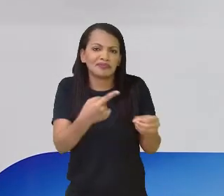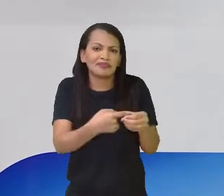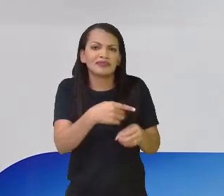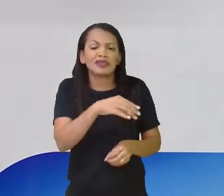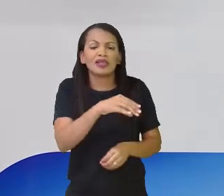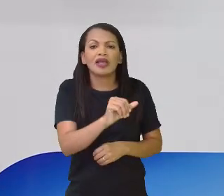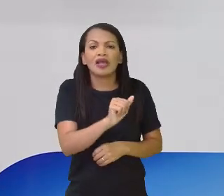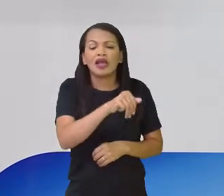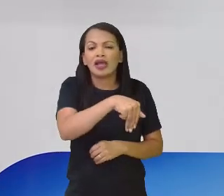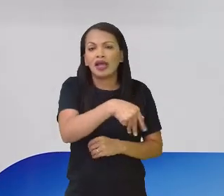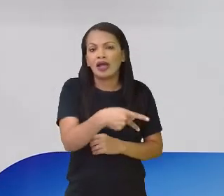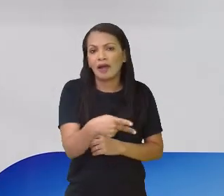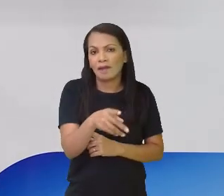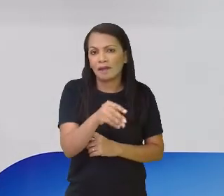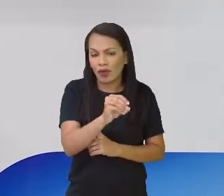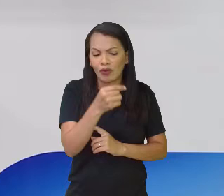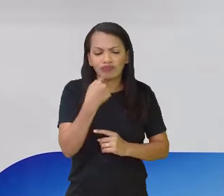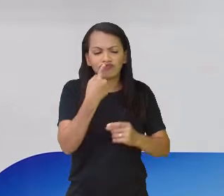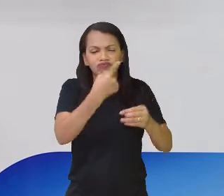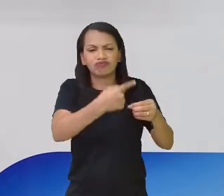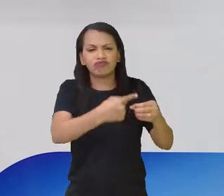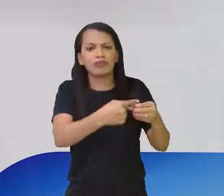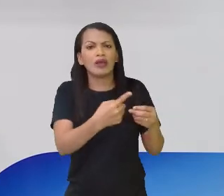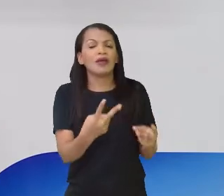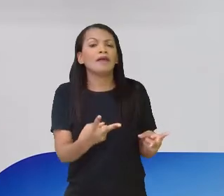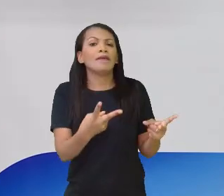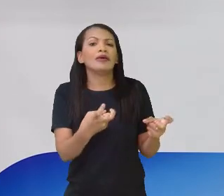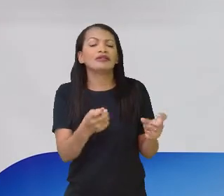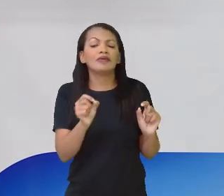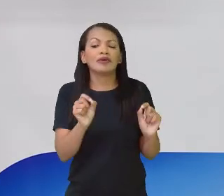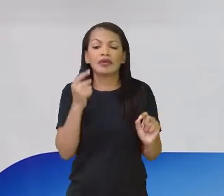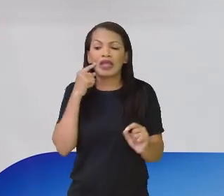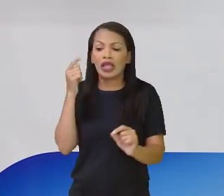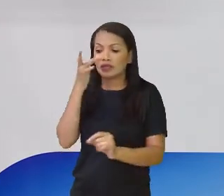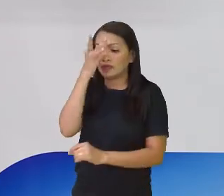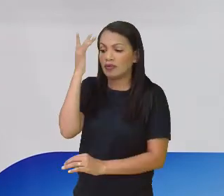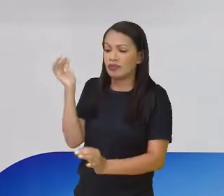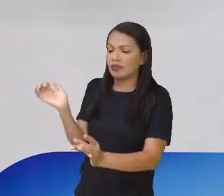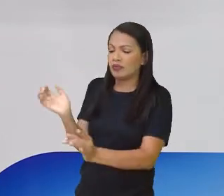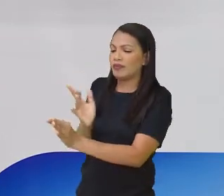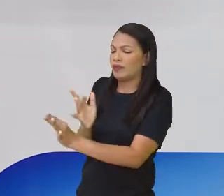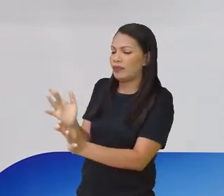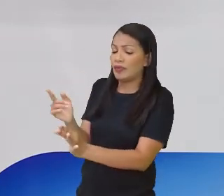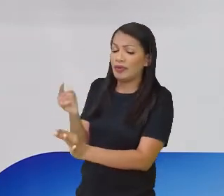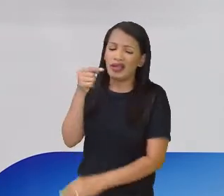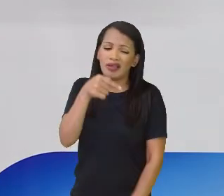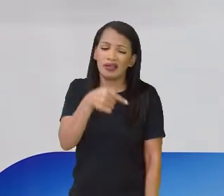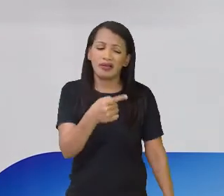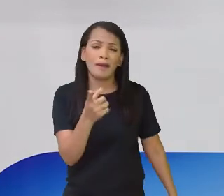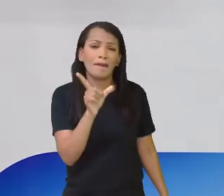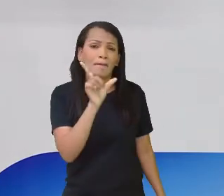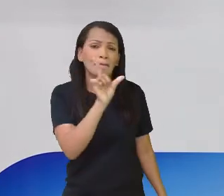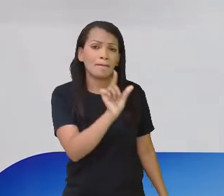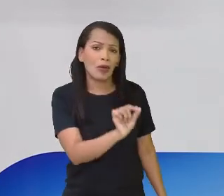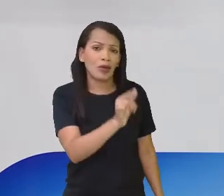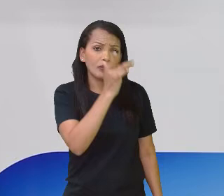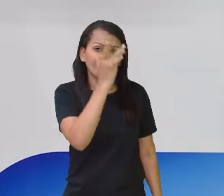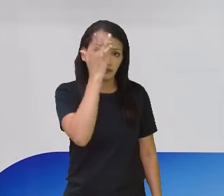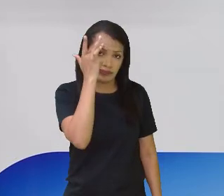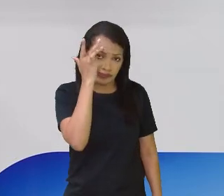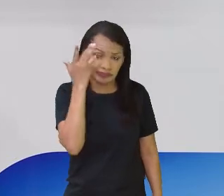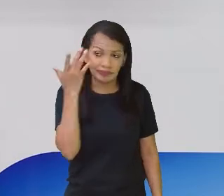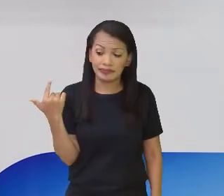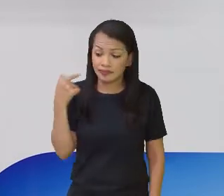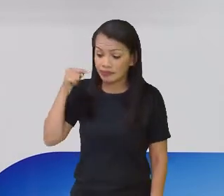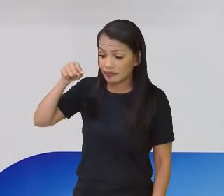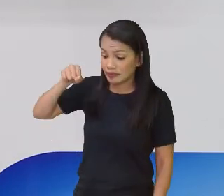campo, aí a gente vai perceber que é uma diferença enorme. Além disso, aqui no espaço